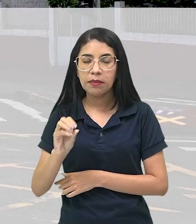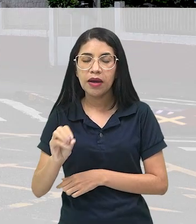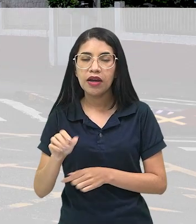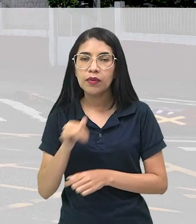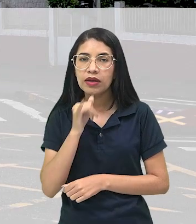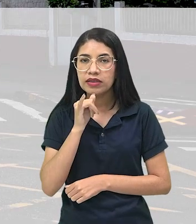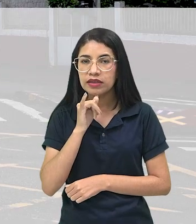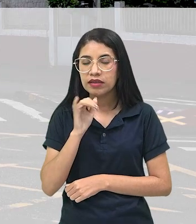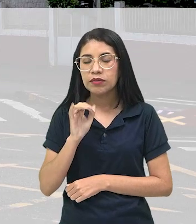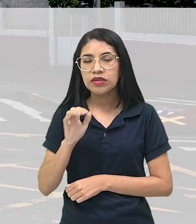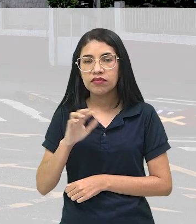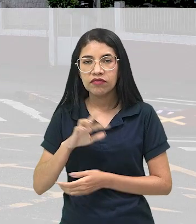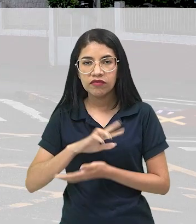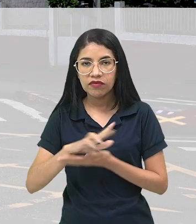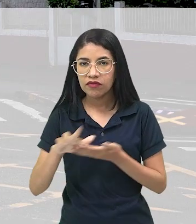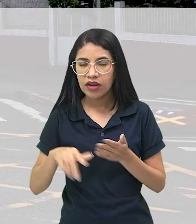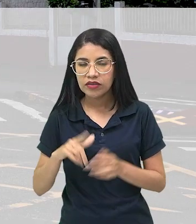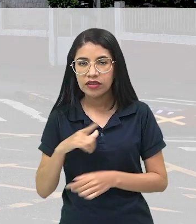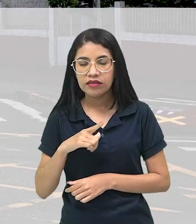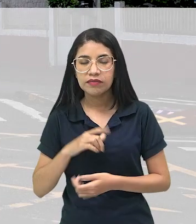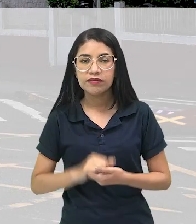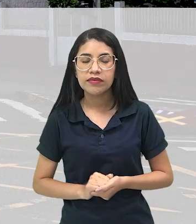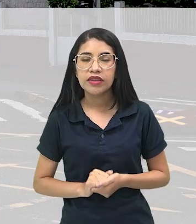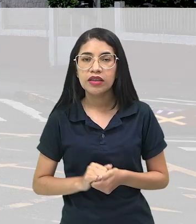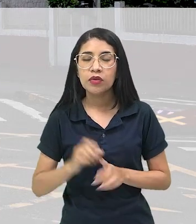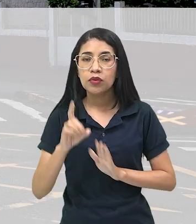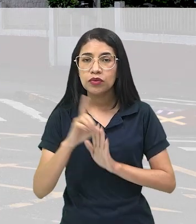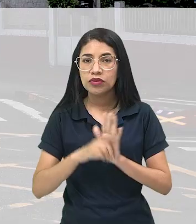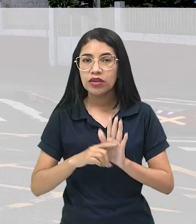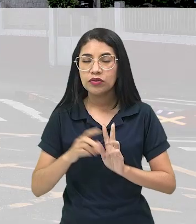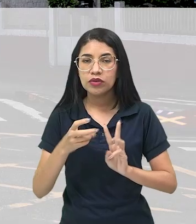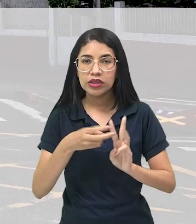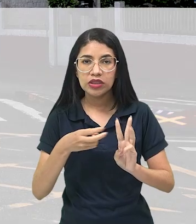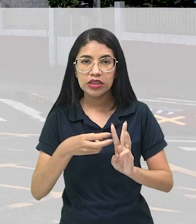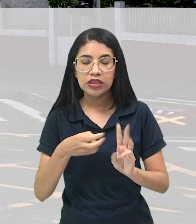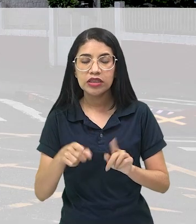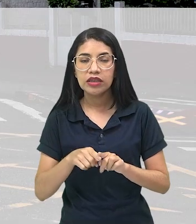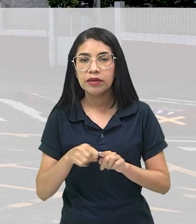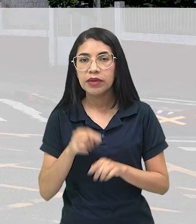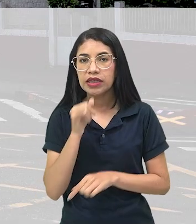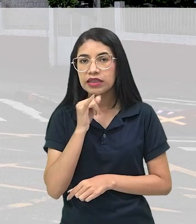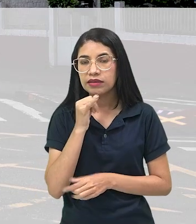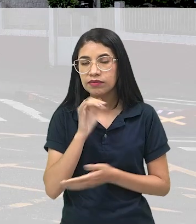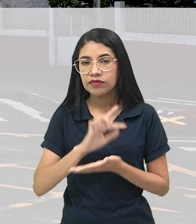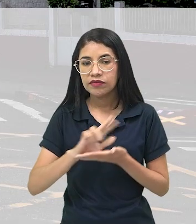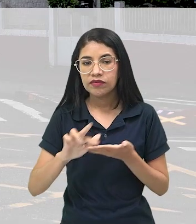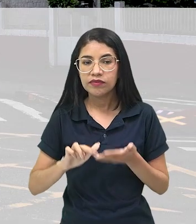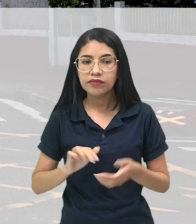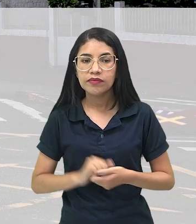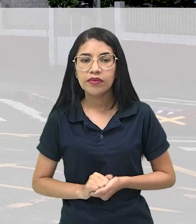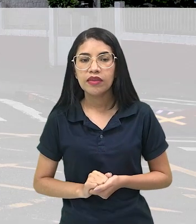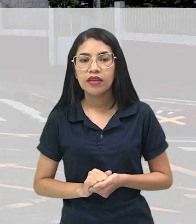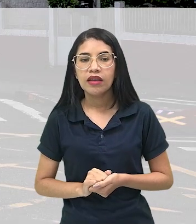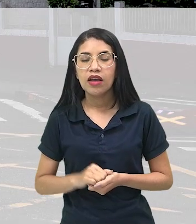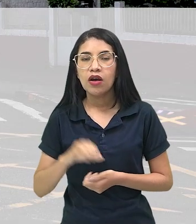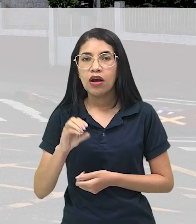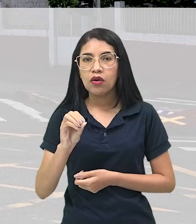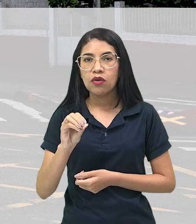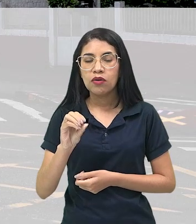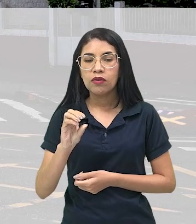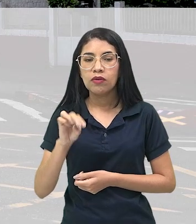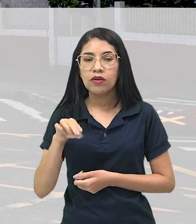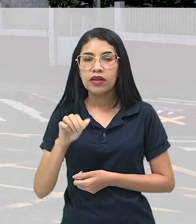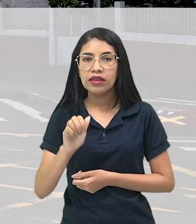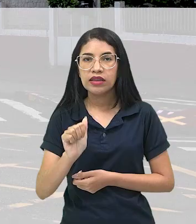exemplos. Quando a gente fala de direito dos povos indígenas, a gente também tem vários exemplos, né? A Confederação da Nacionalidade Indígena do